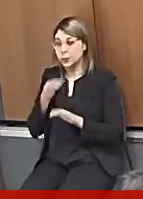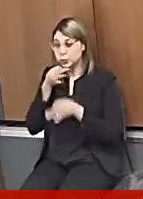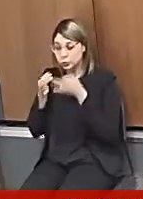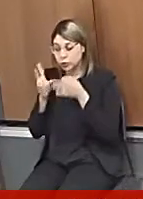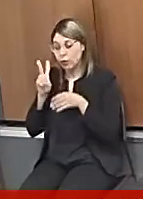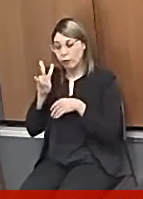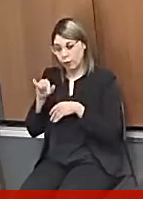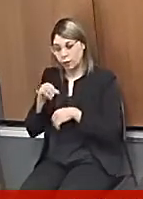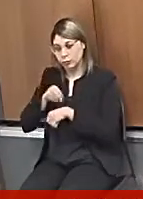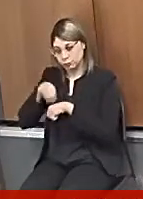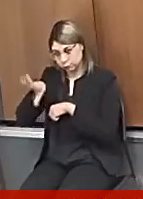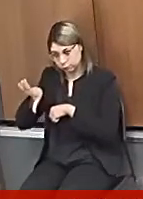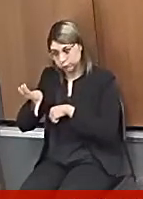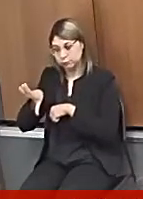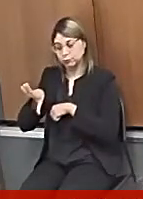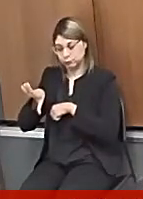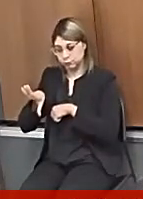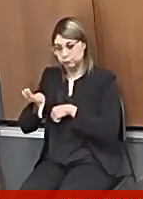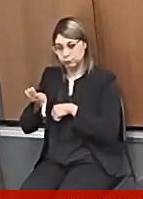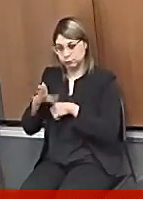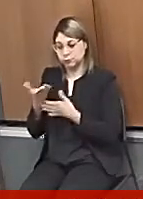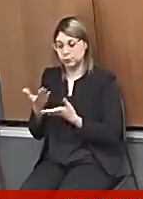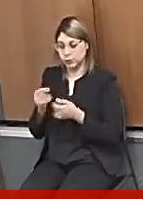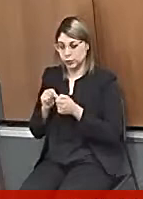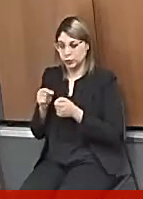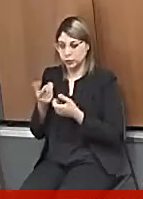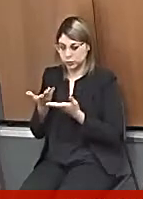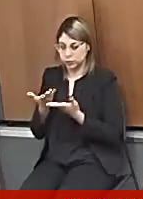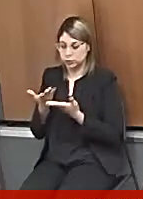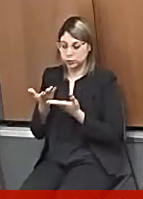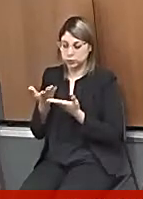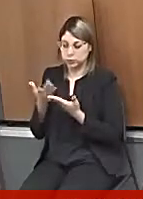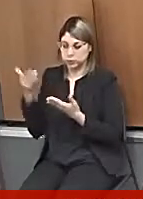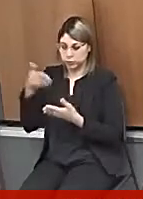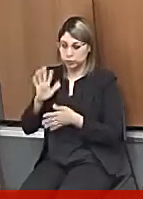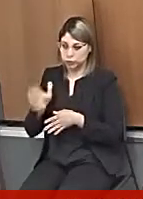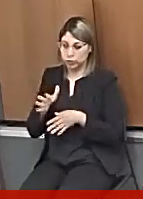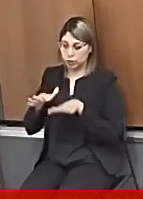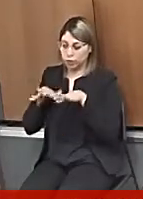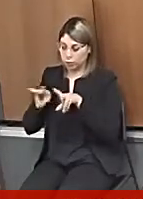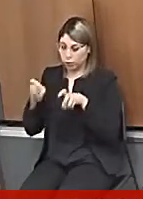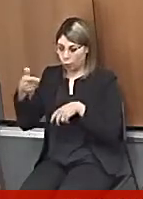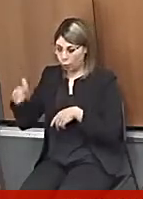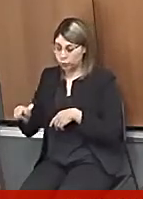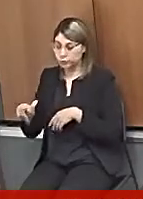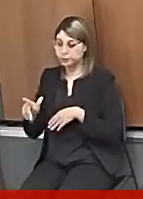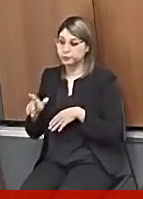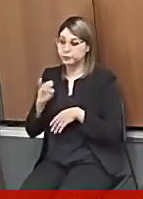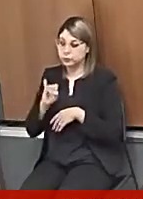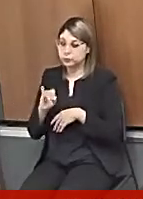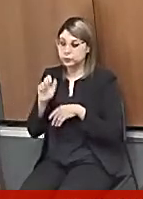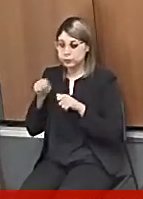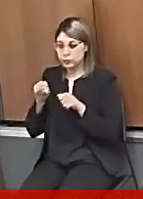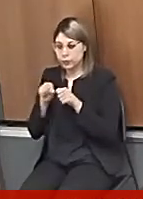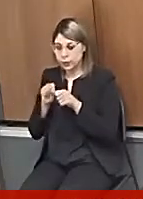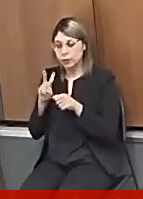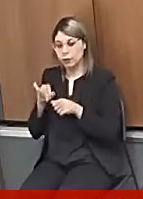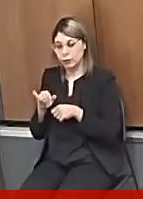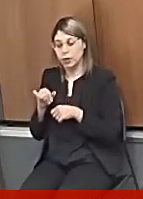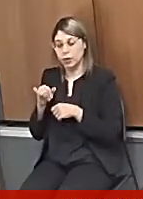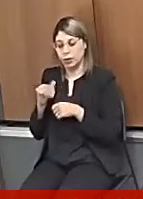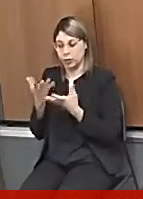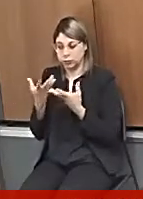vai ser levada da mesma forma que fizemos aqui esse ano em outro momento outro agência e aí o que que pudesse ser feito vai ser